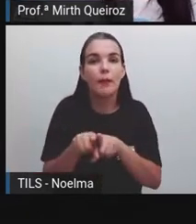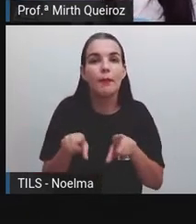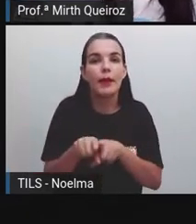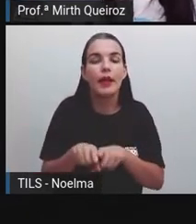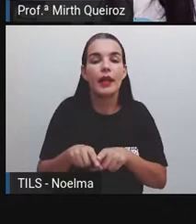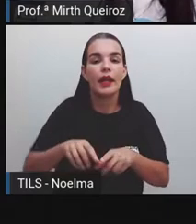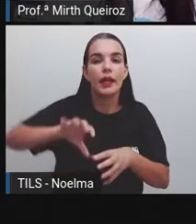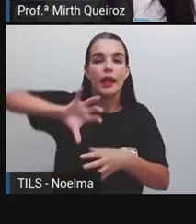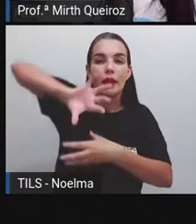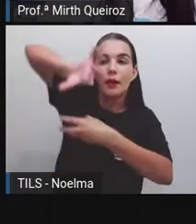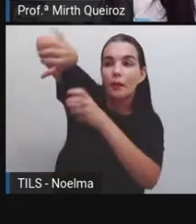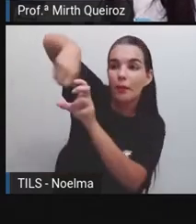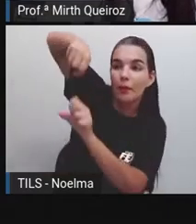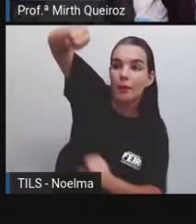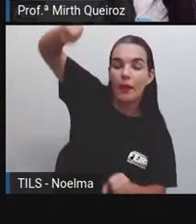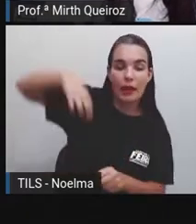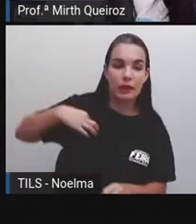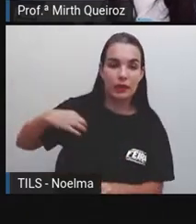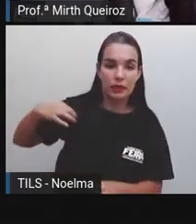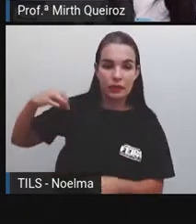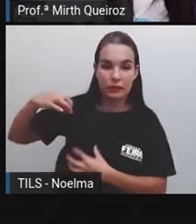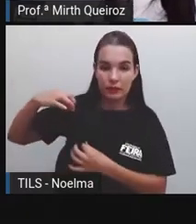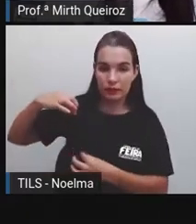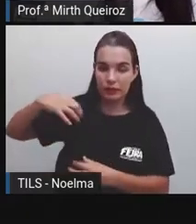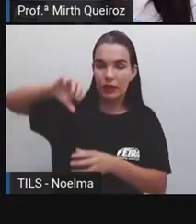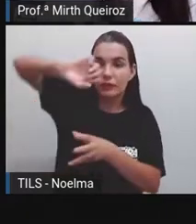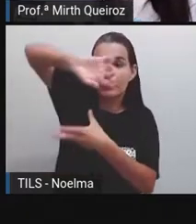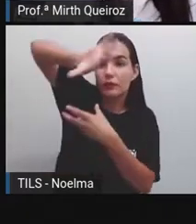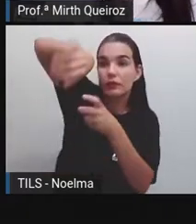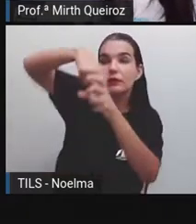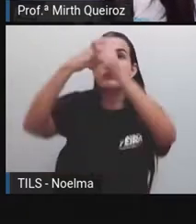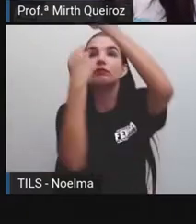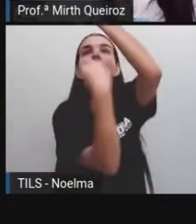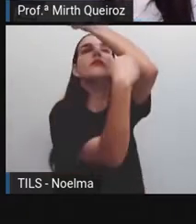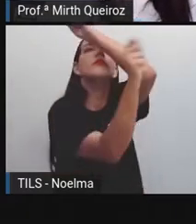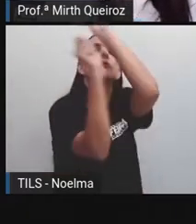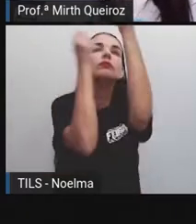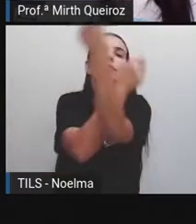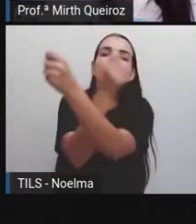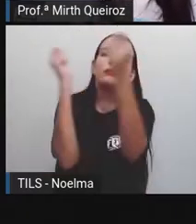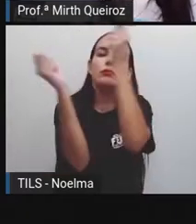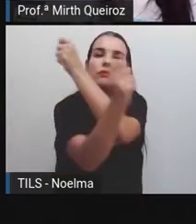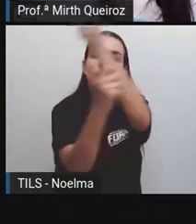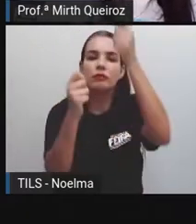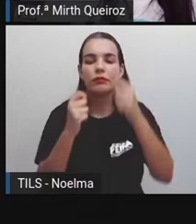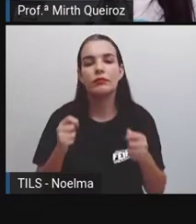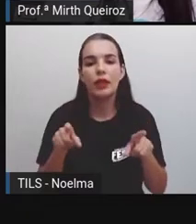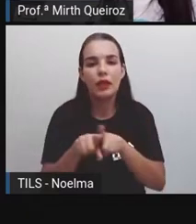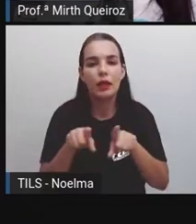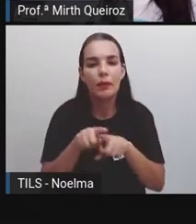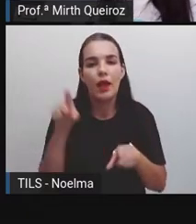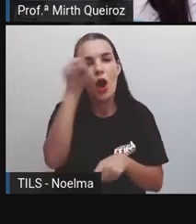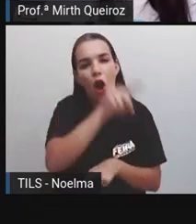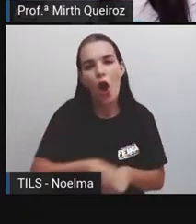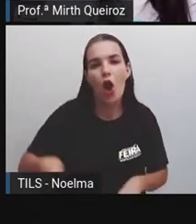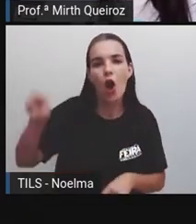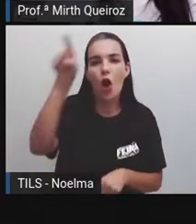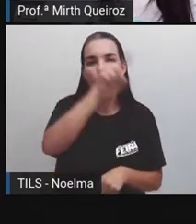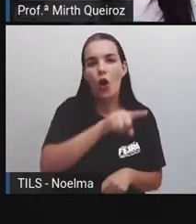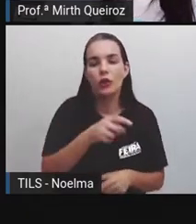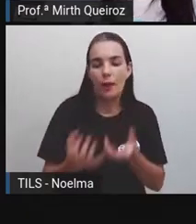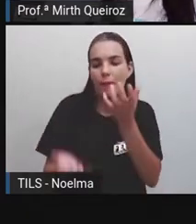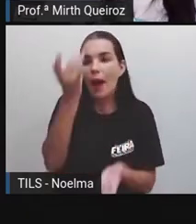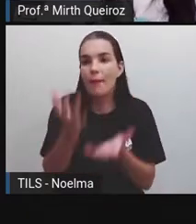né? Acrobacias de solo, roda, ponte, vela e parada de